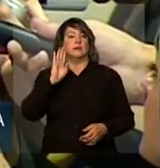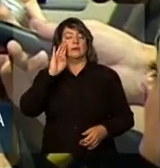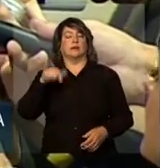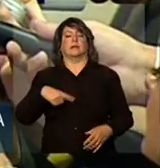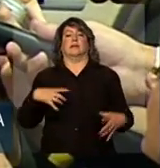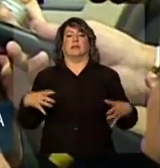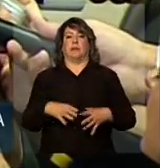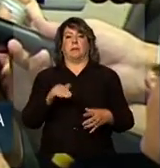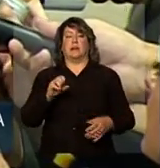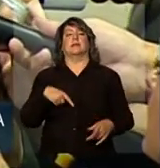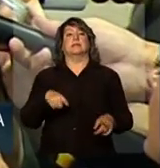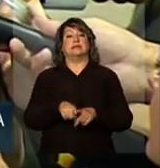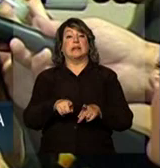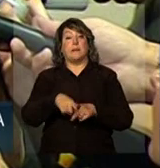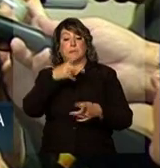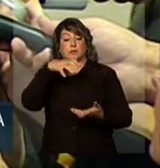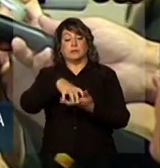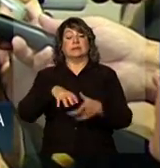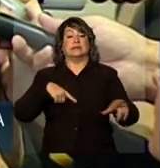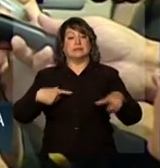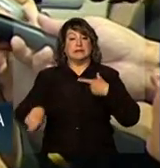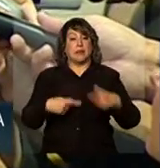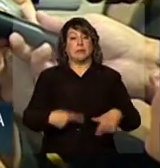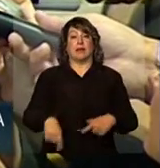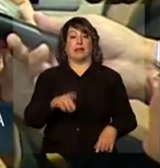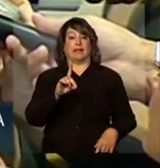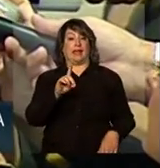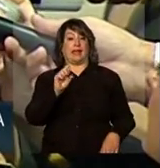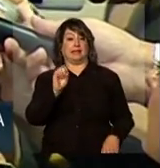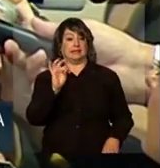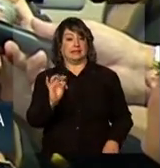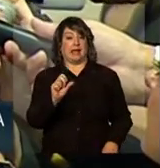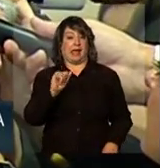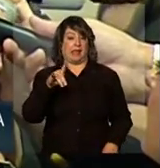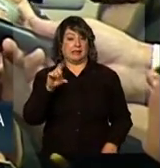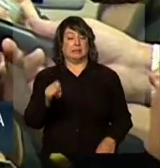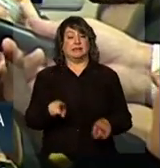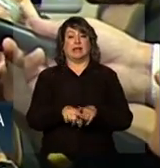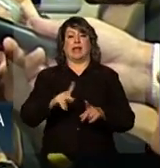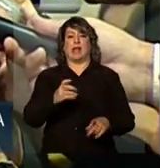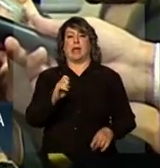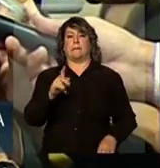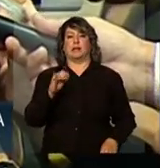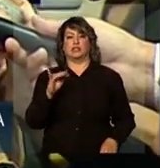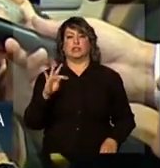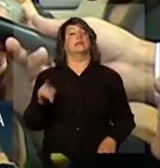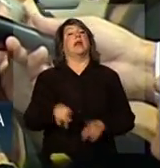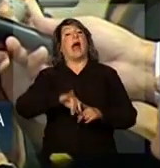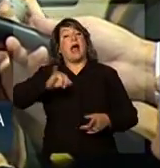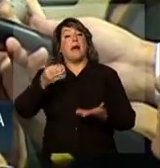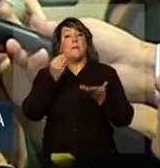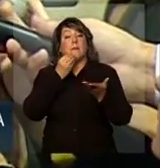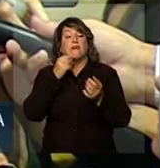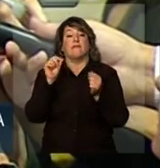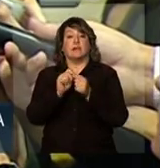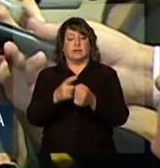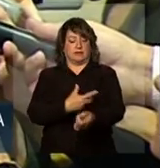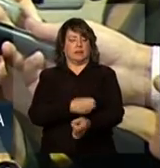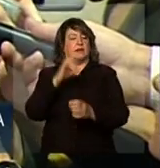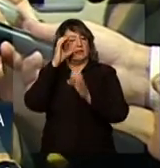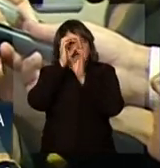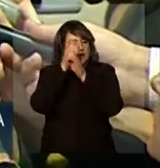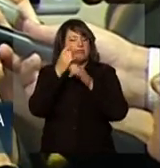equipes que trabalham com dst aids e hepatites mas também aproveitam esse momento pra disponibilizar a realização do teste rápido